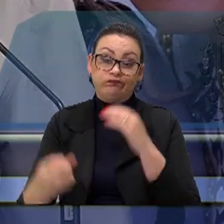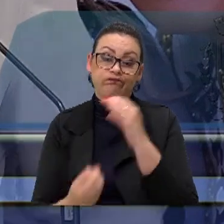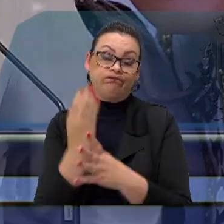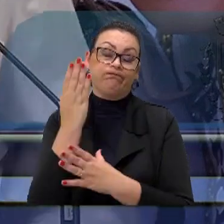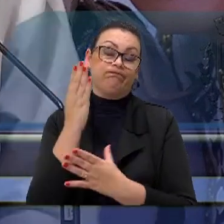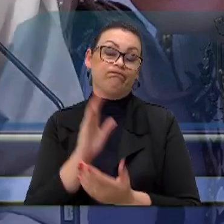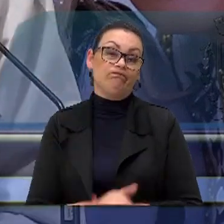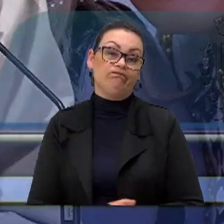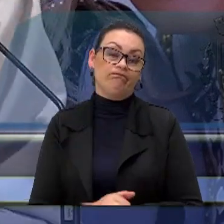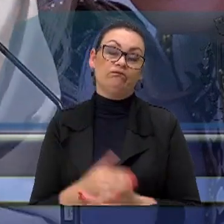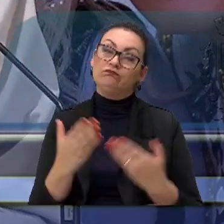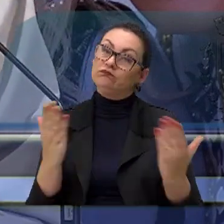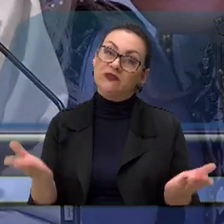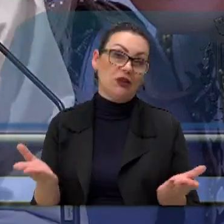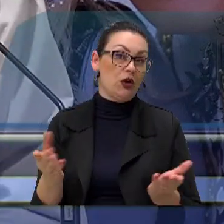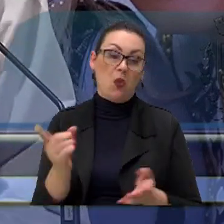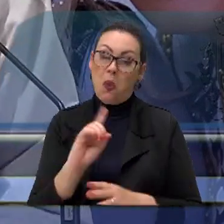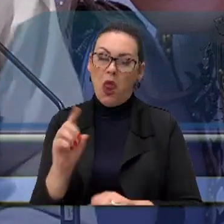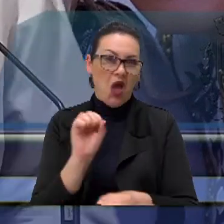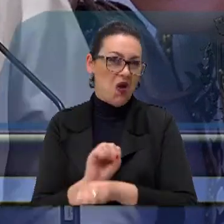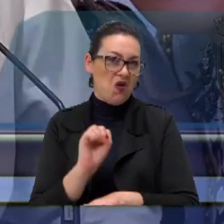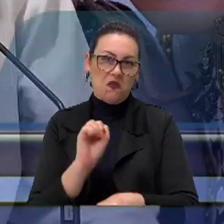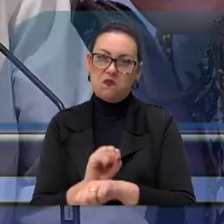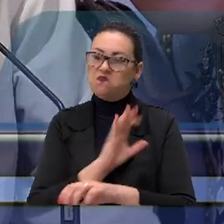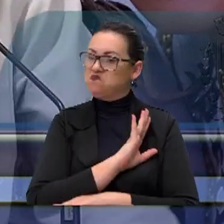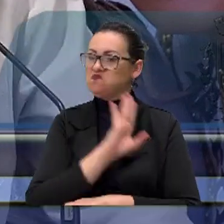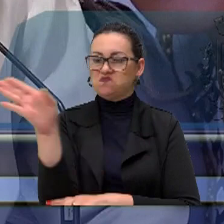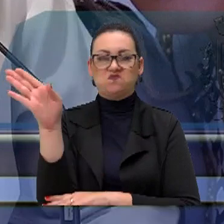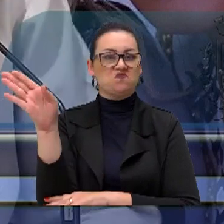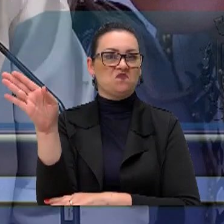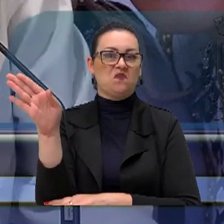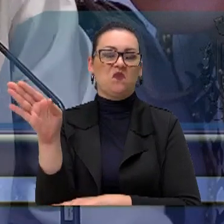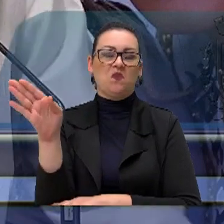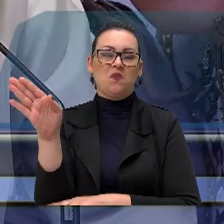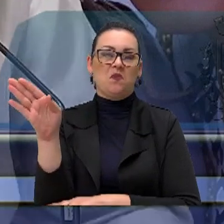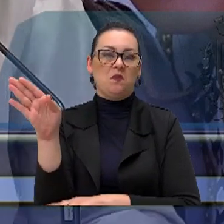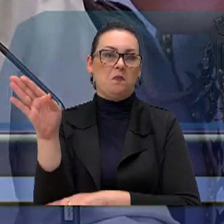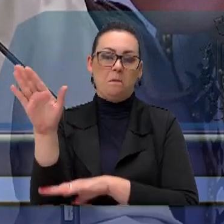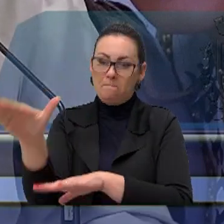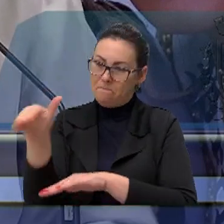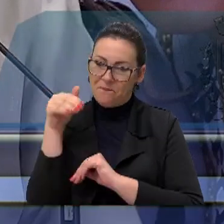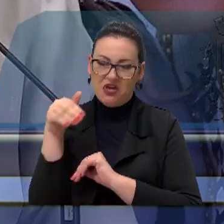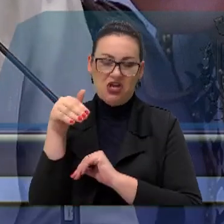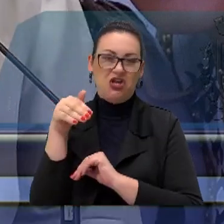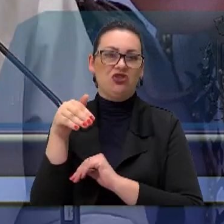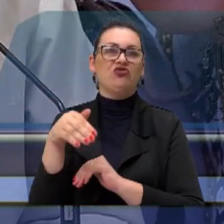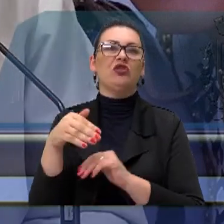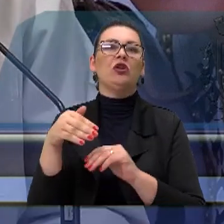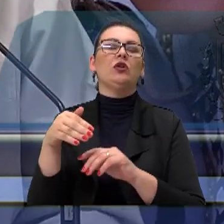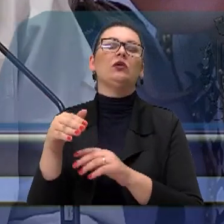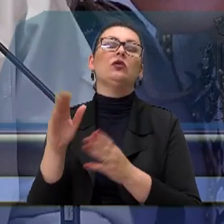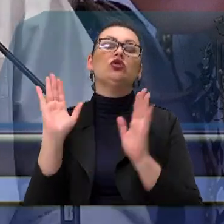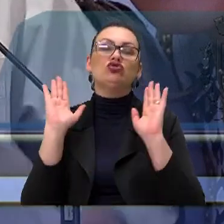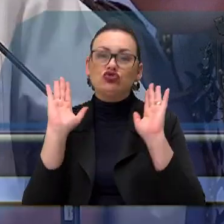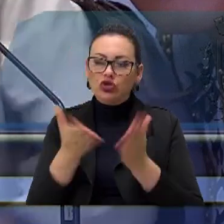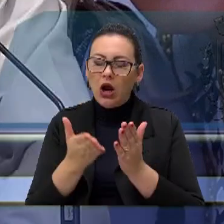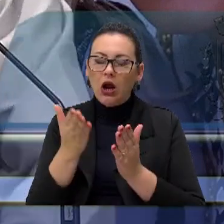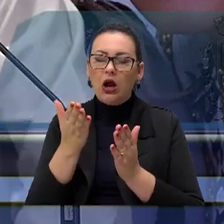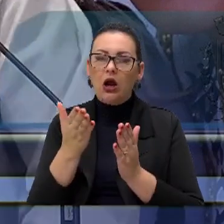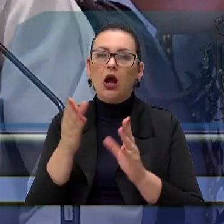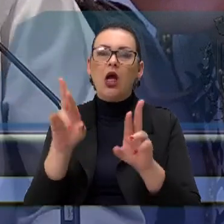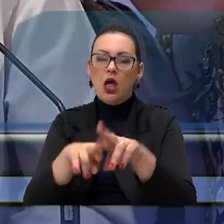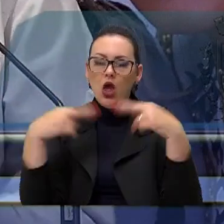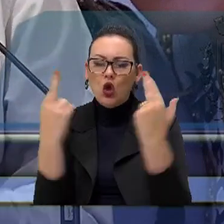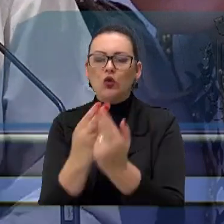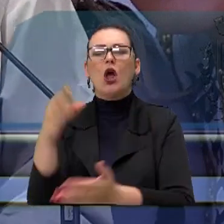acontecer. Então, mas nós não vamos esperar, nós vamos ingressar com esse requerimento, solicitando